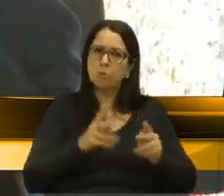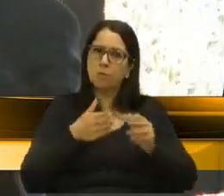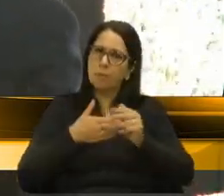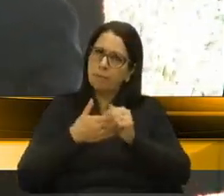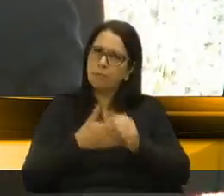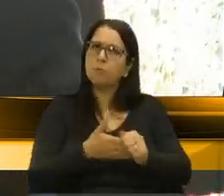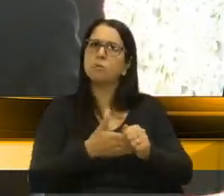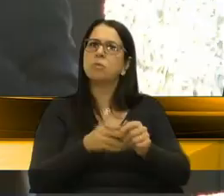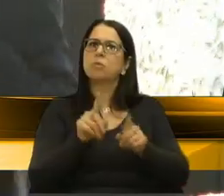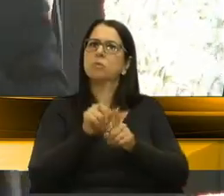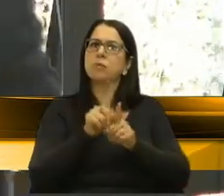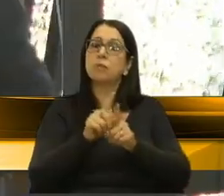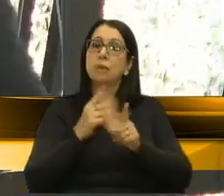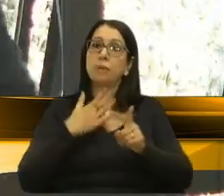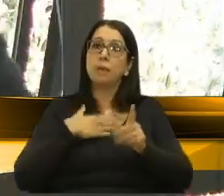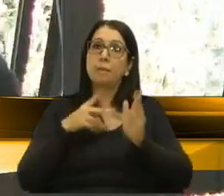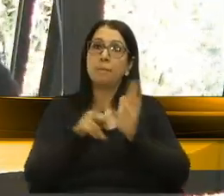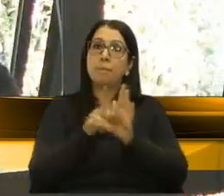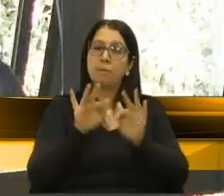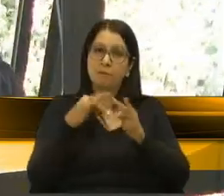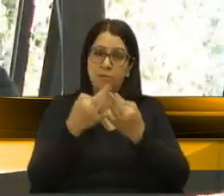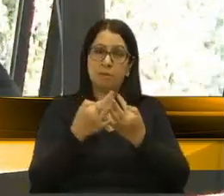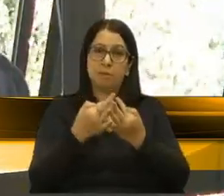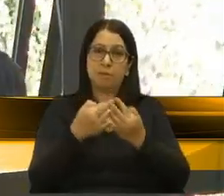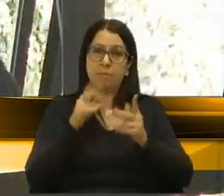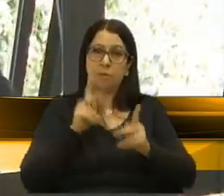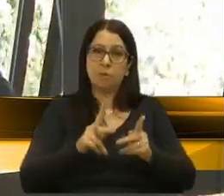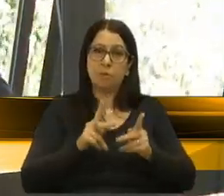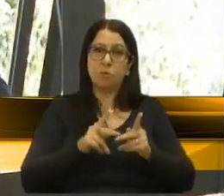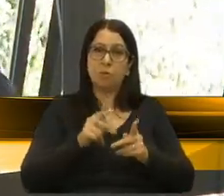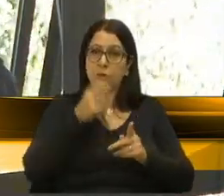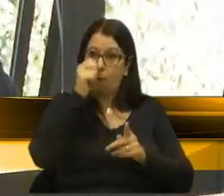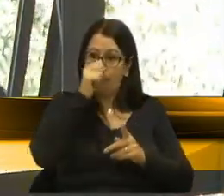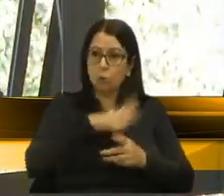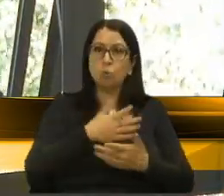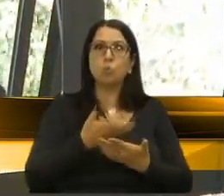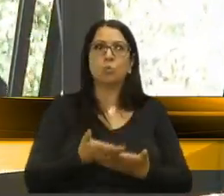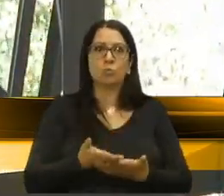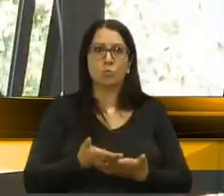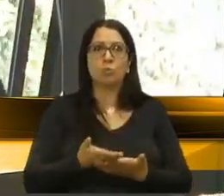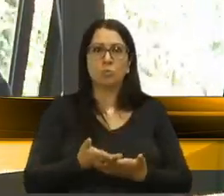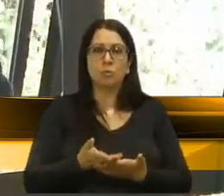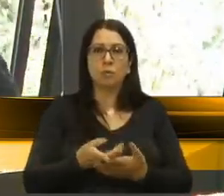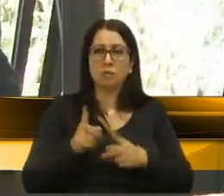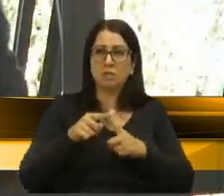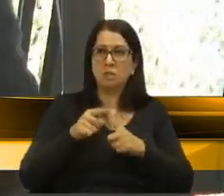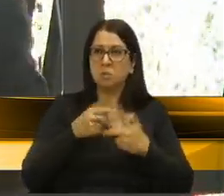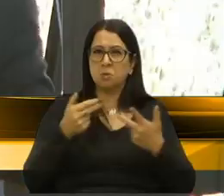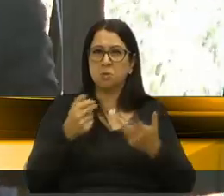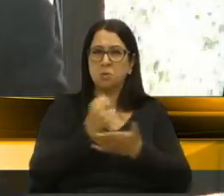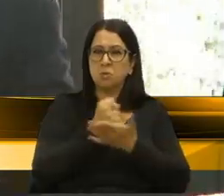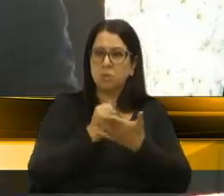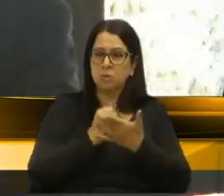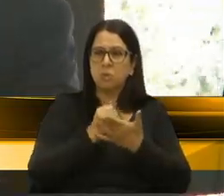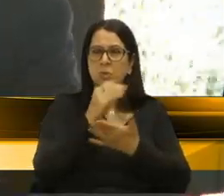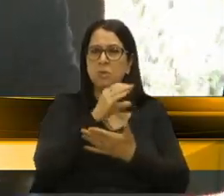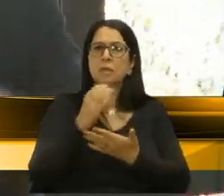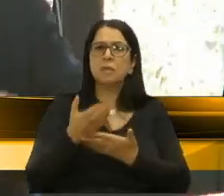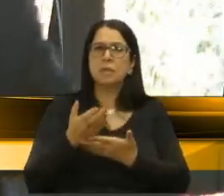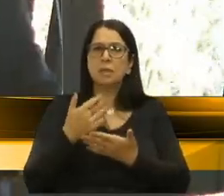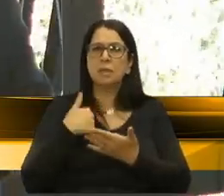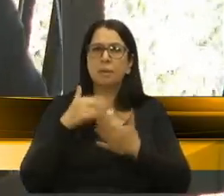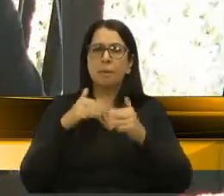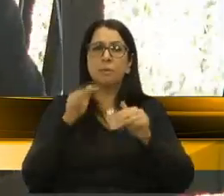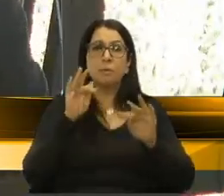das pessoas da minha própria família, pessoas que são absurdo isso, um absurdo esse tipo de contratação de CCs. Então, o que eu peço